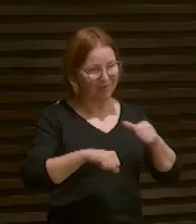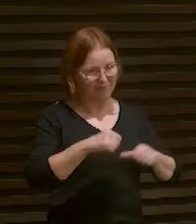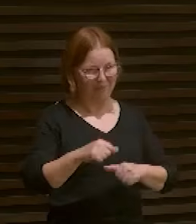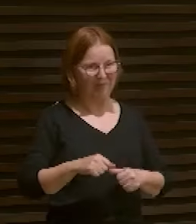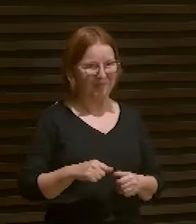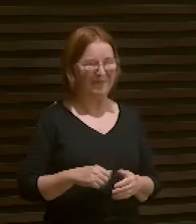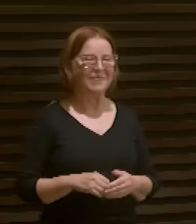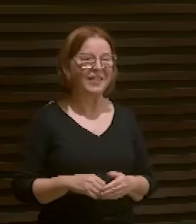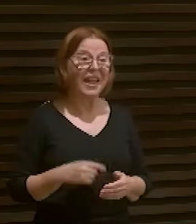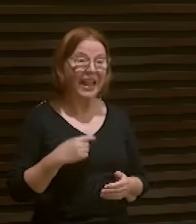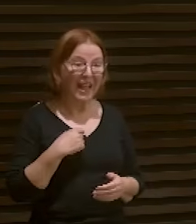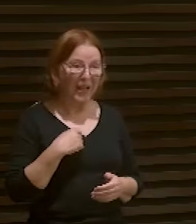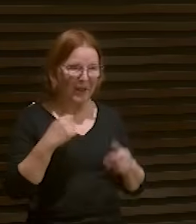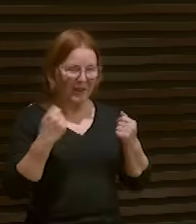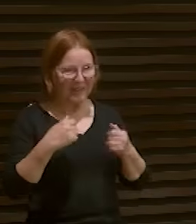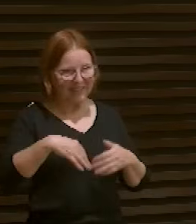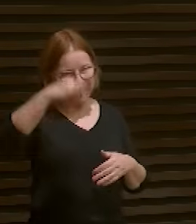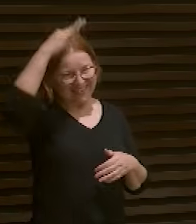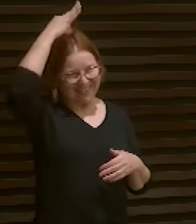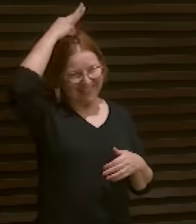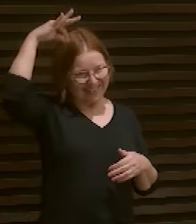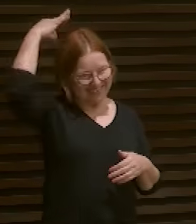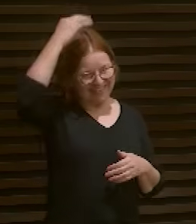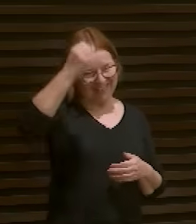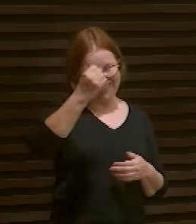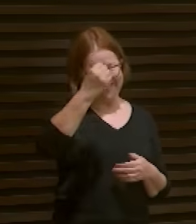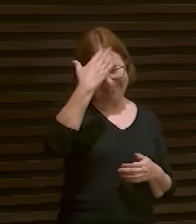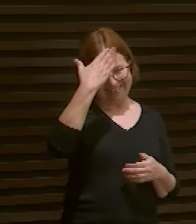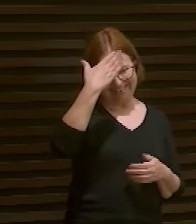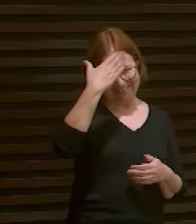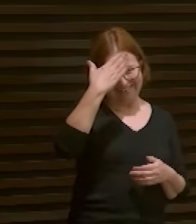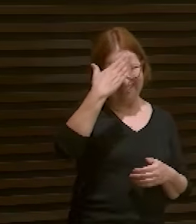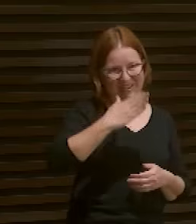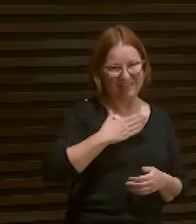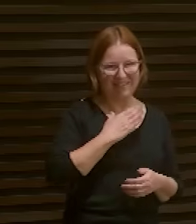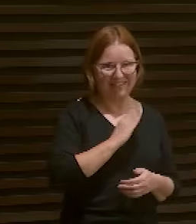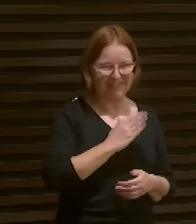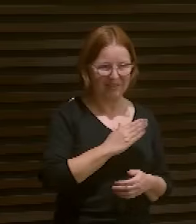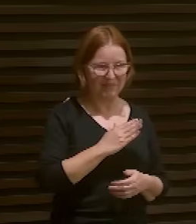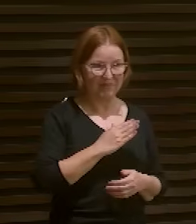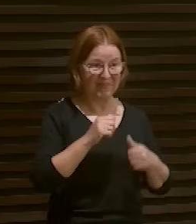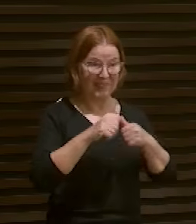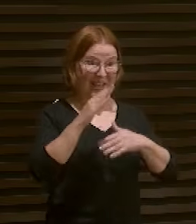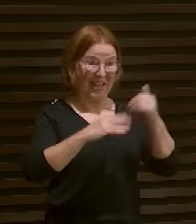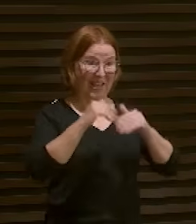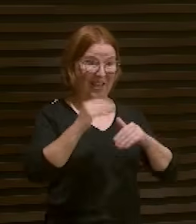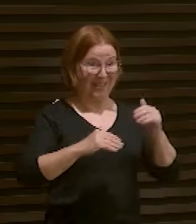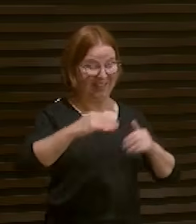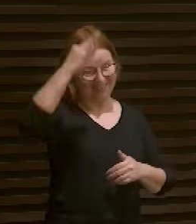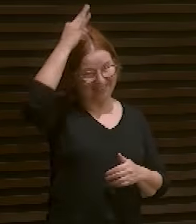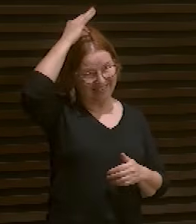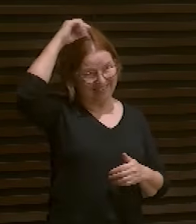Logos, mas eu preciso que o Espírito Santo me traga o rema no meu coração. Isso é trabalho dele. Paulo disse,